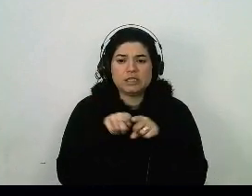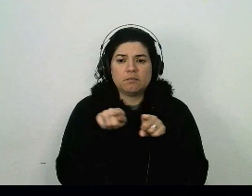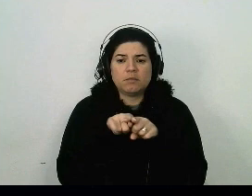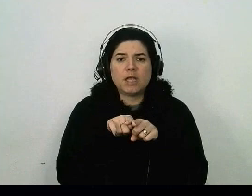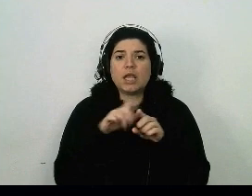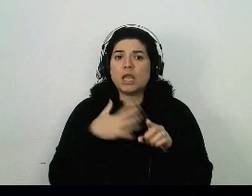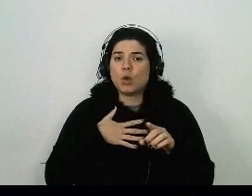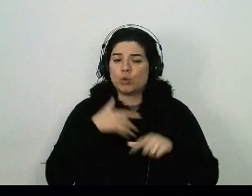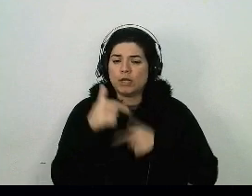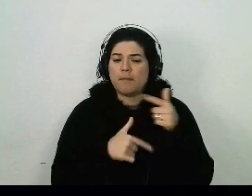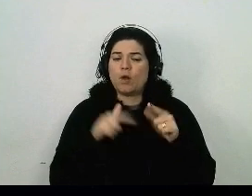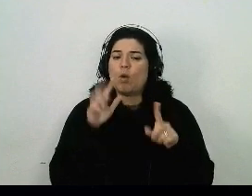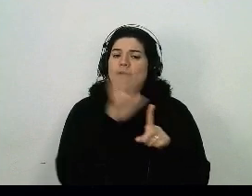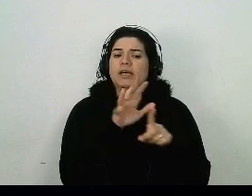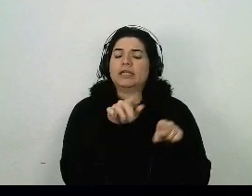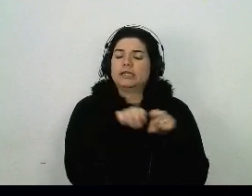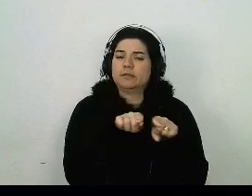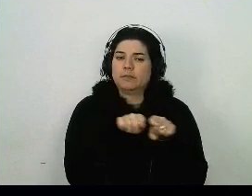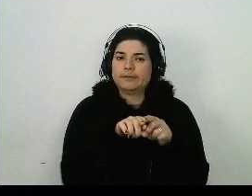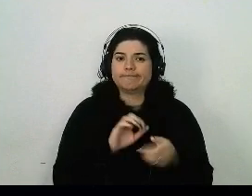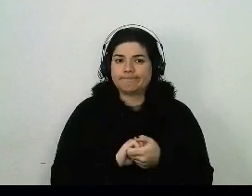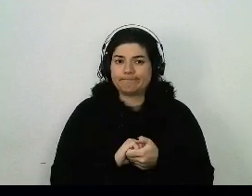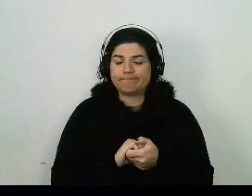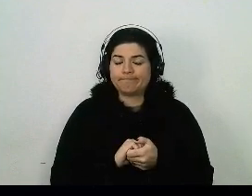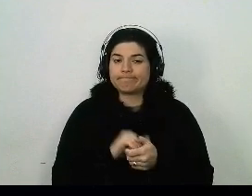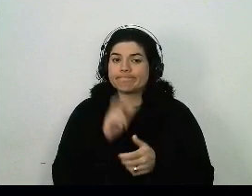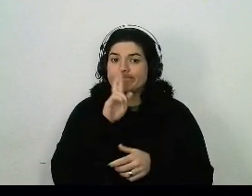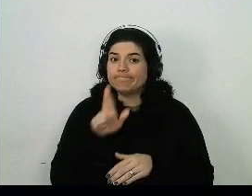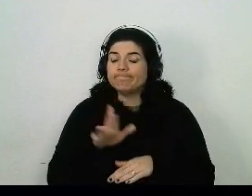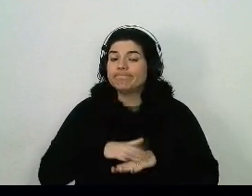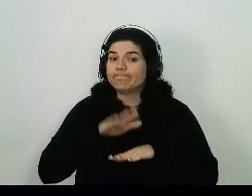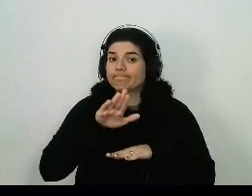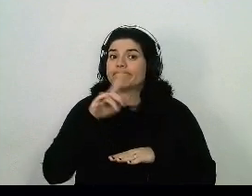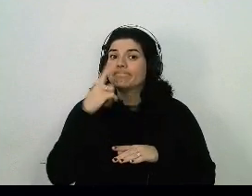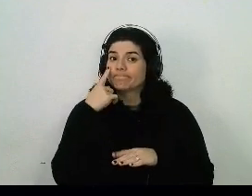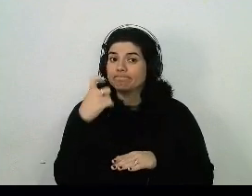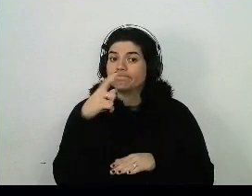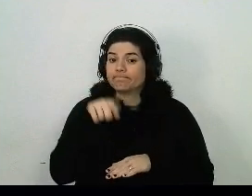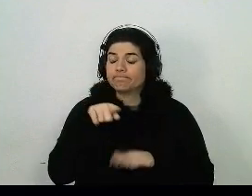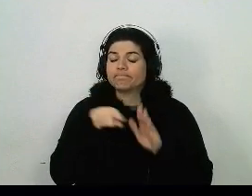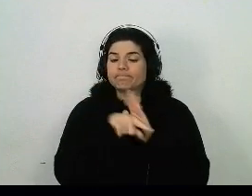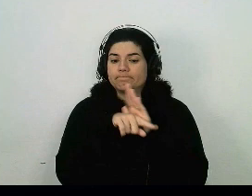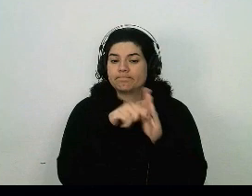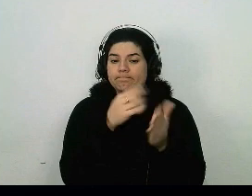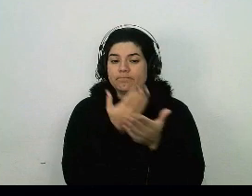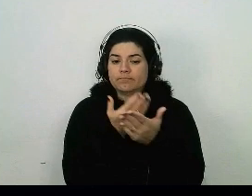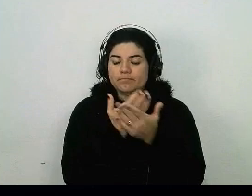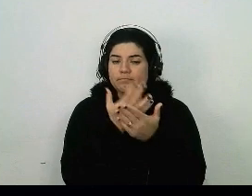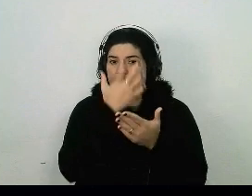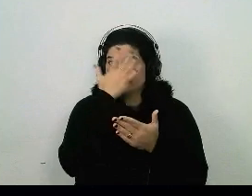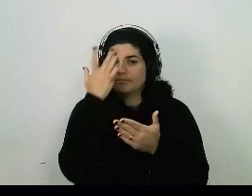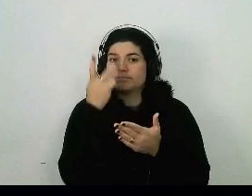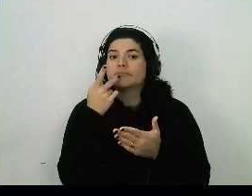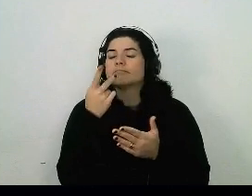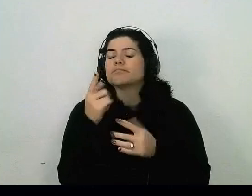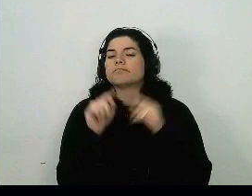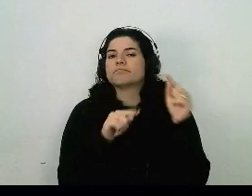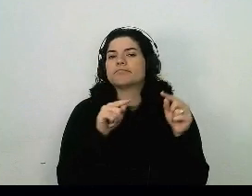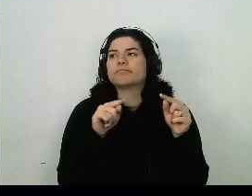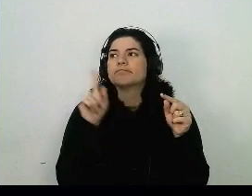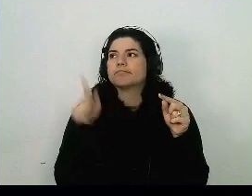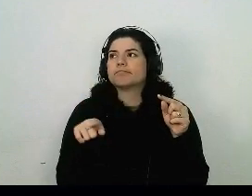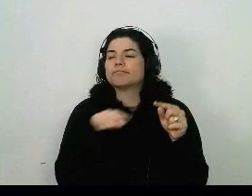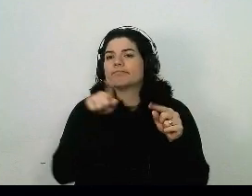produzo um dos resultados mais interessantes desse estudo é que as pessoas disseram o quanto o fato de elas